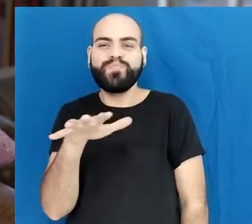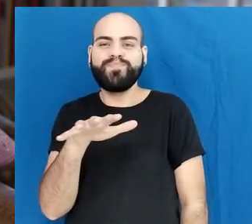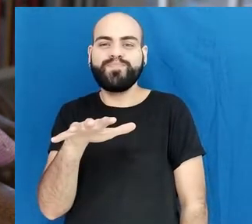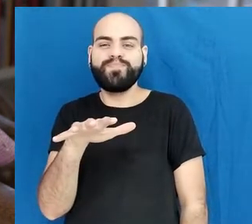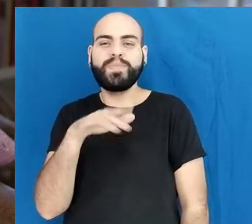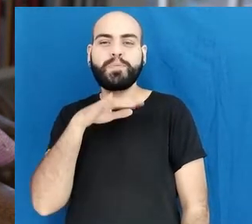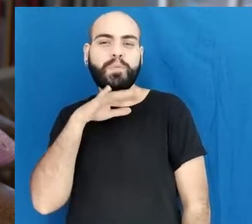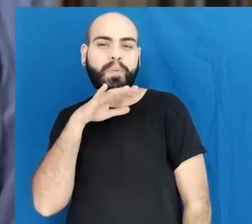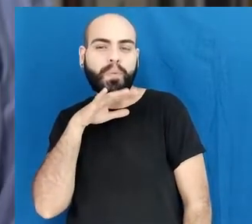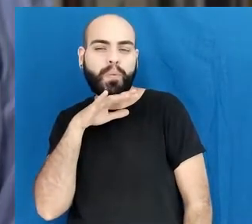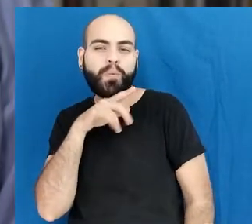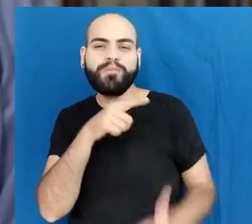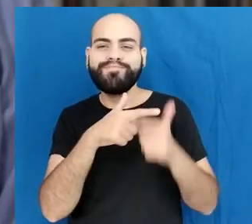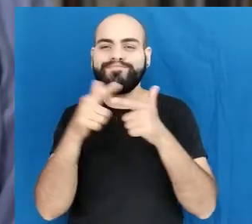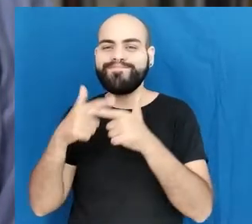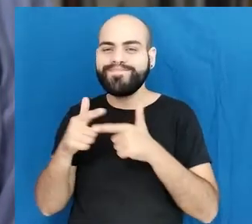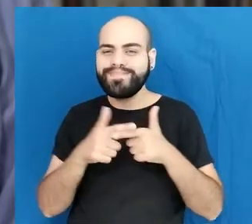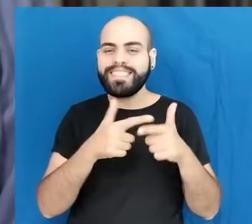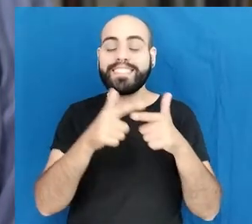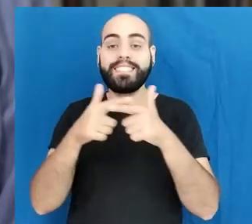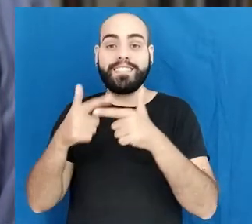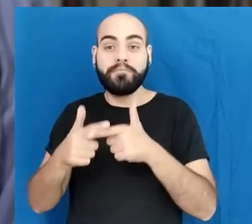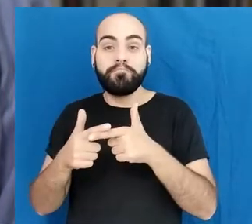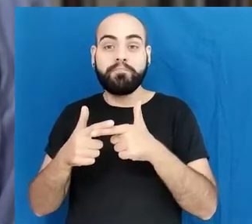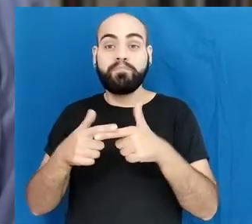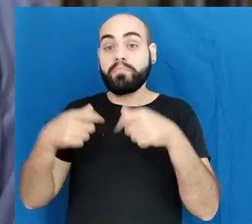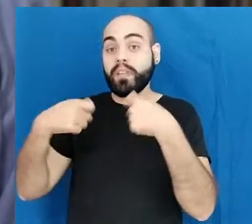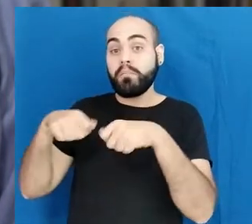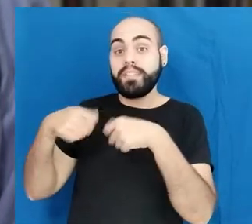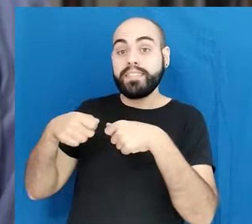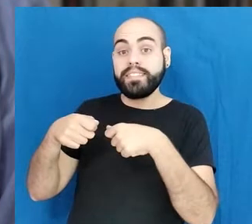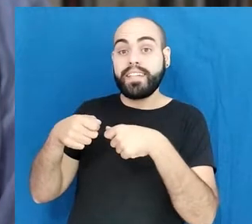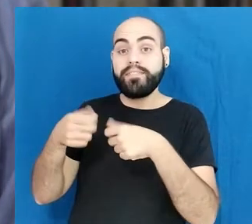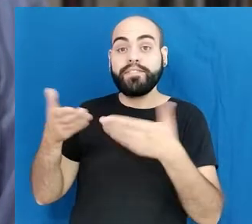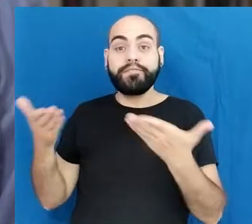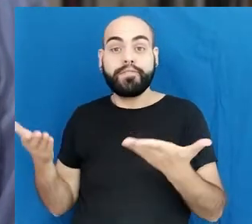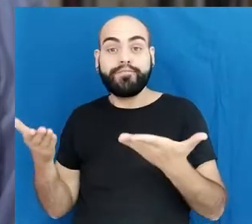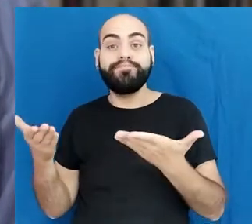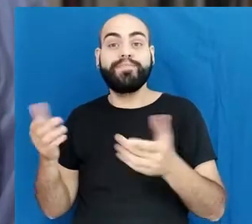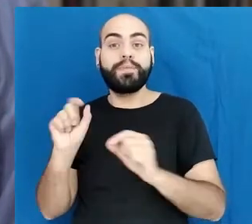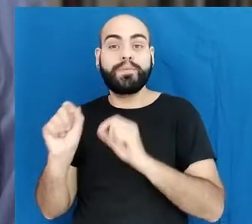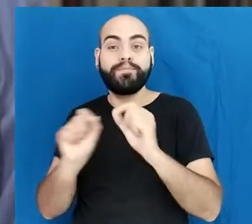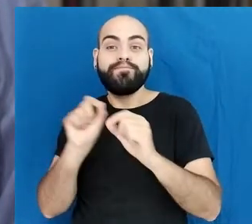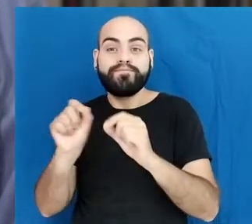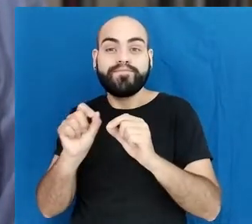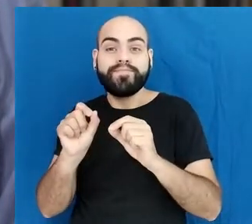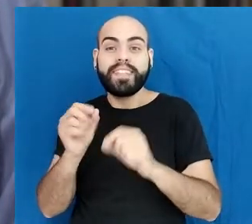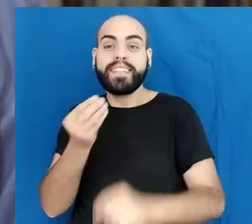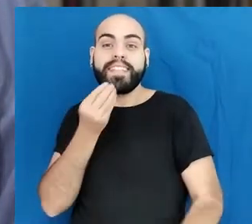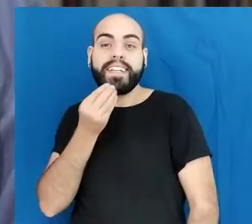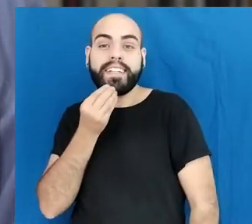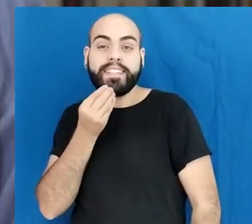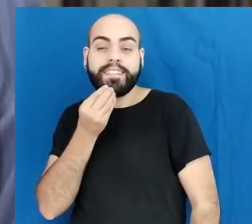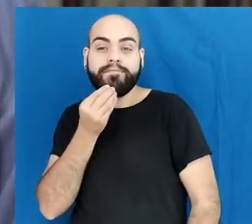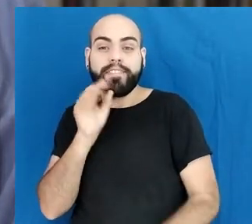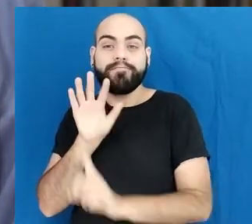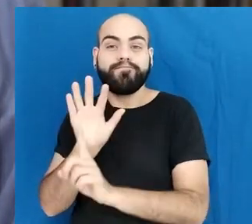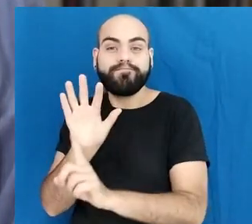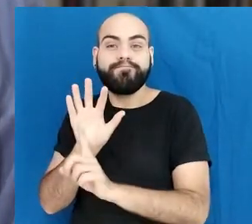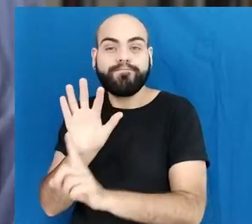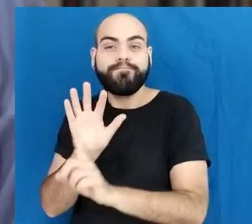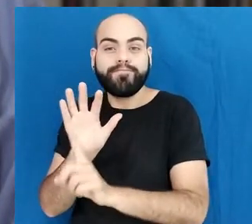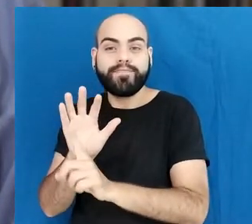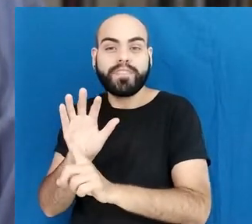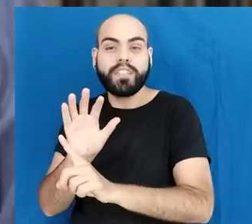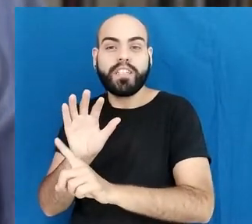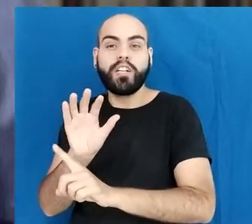péssimo estado. Havia um problema inicial, dobrar o Oscar Niemeyer. O Niemeyer tinha brigado com